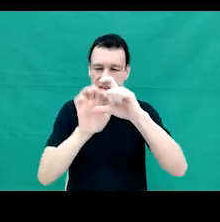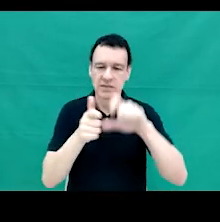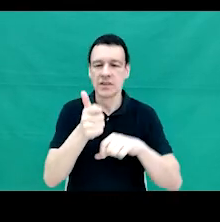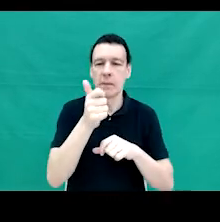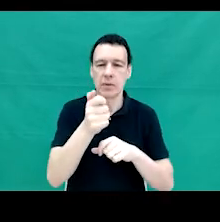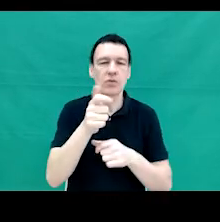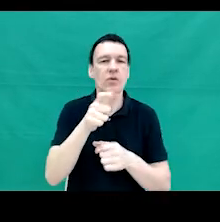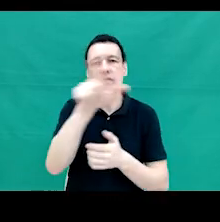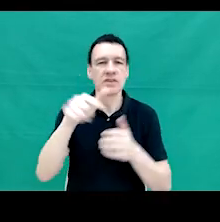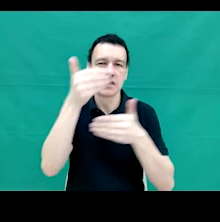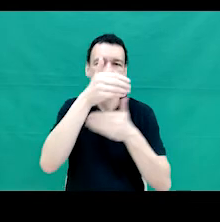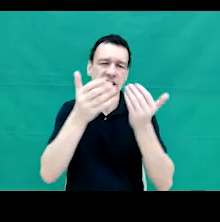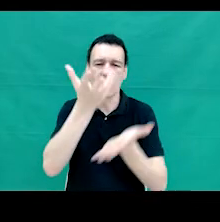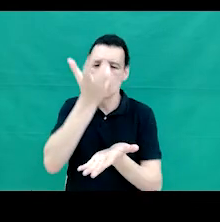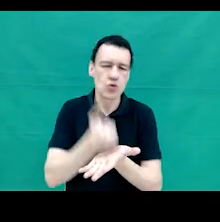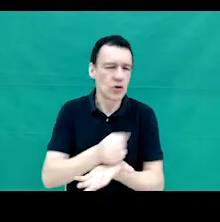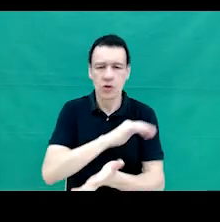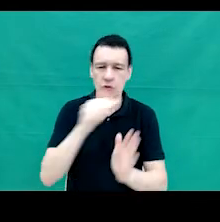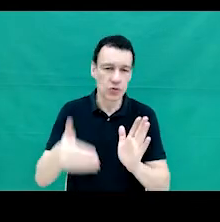Então, seguindo aqui para o próximo.